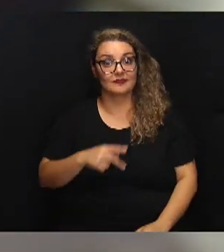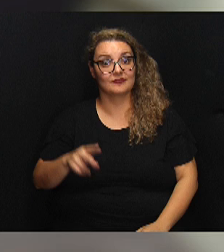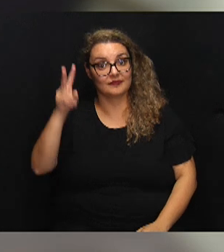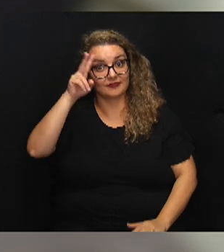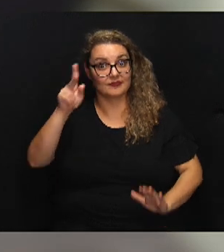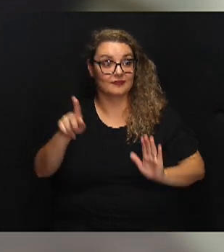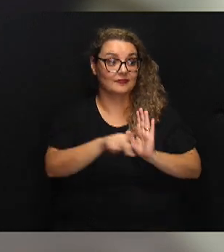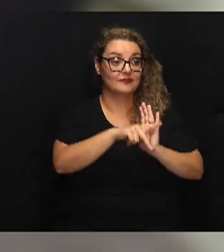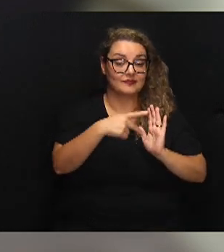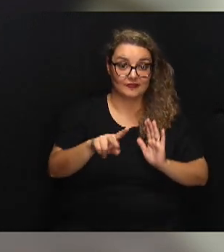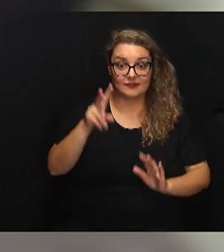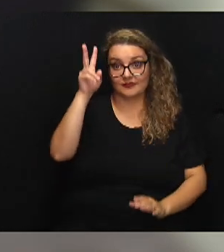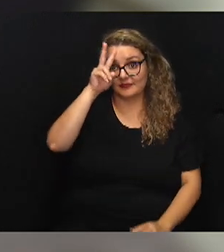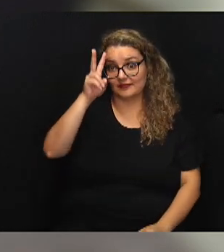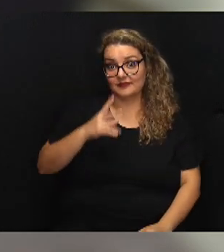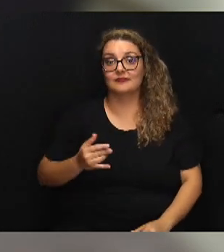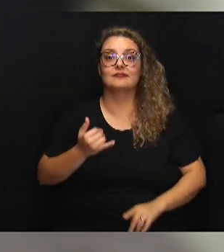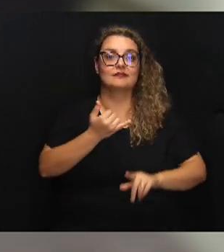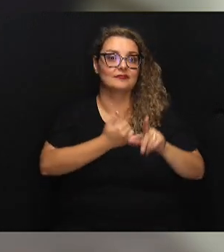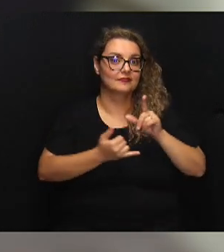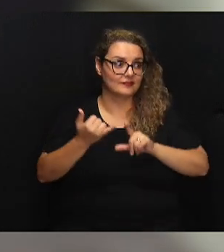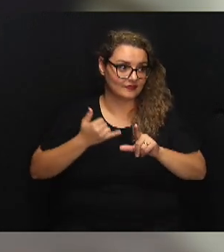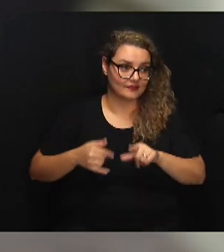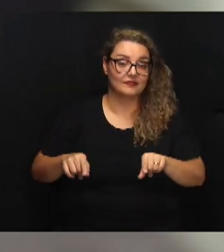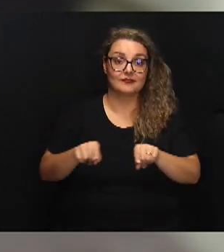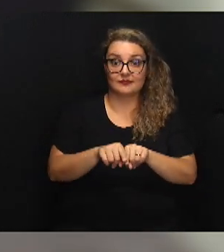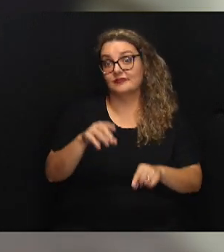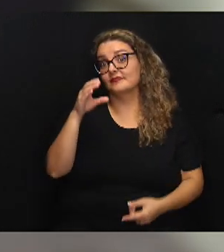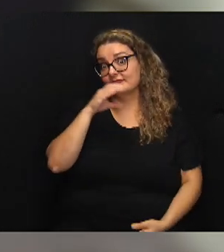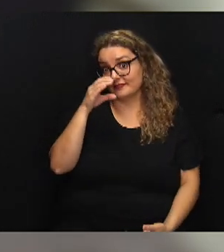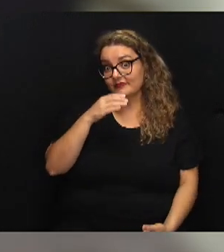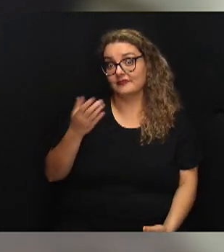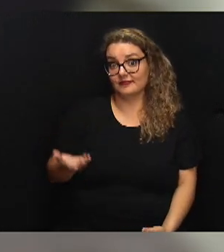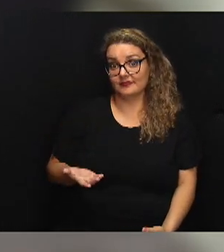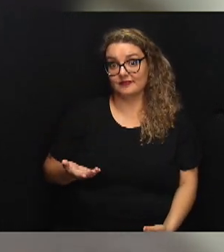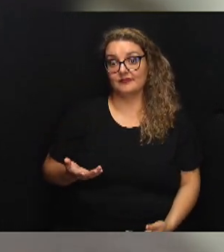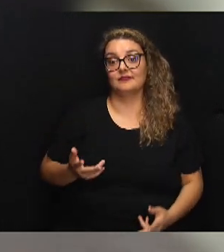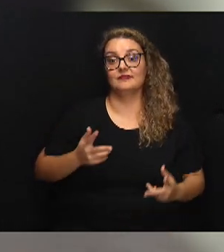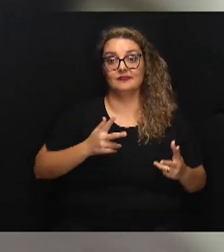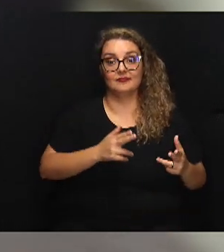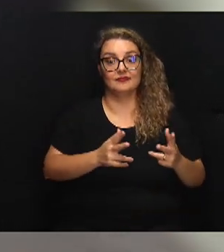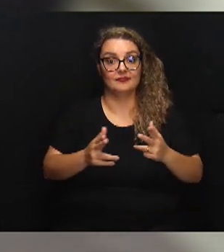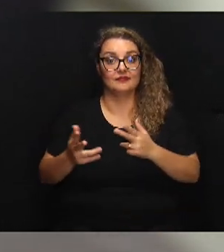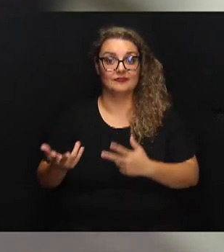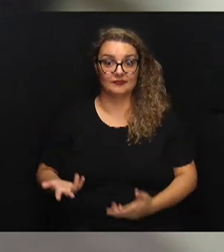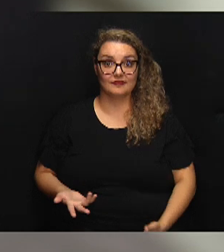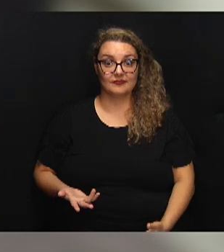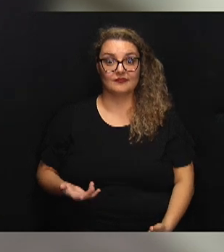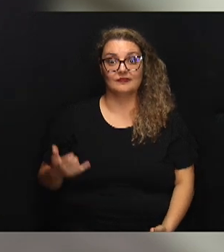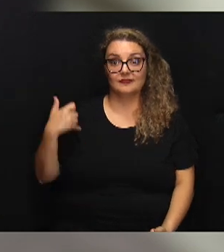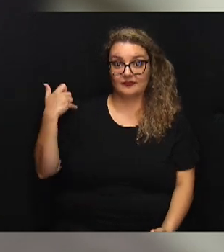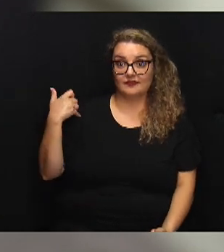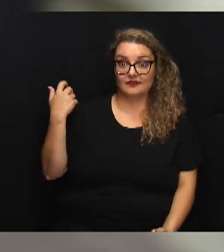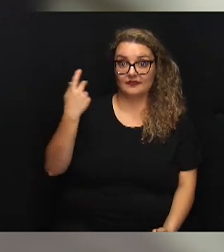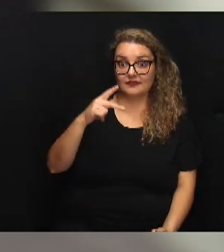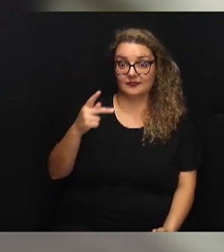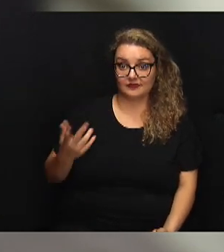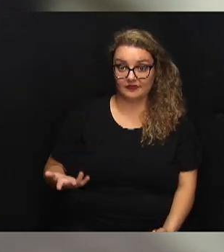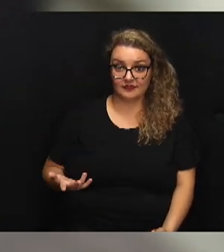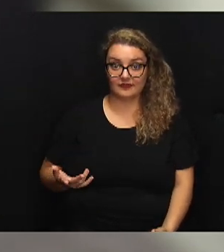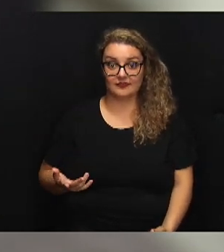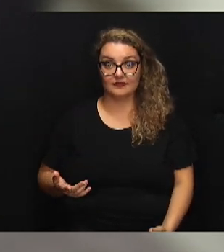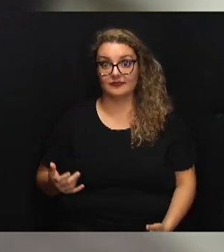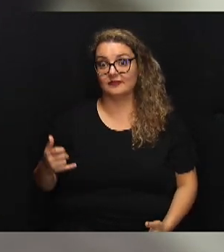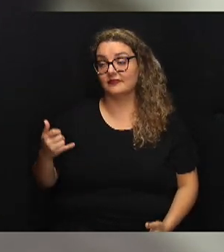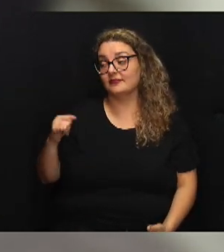história, então tem que ser uma coisa bem lúdica, também rápida e de acordo com a idade delas. Tem que ser